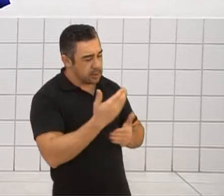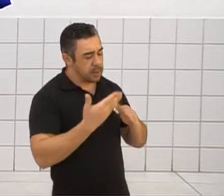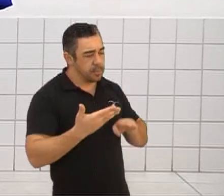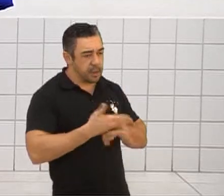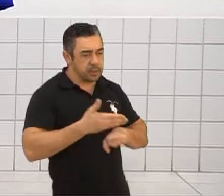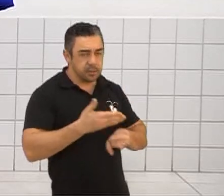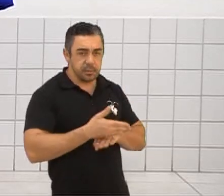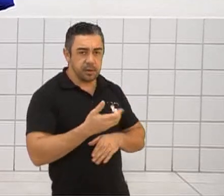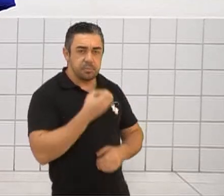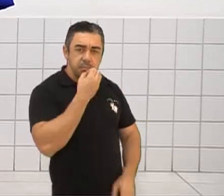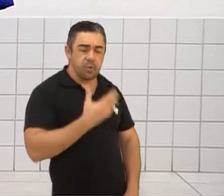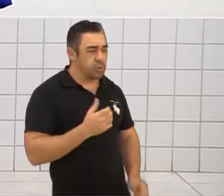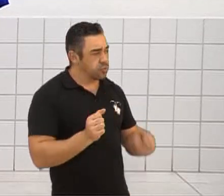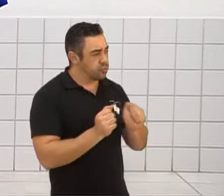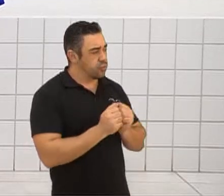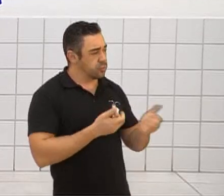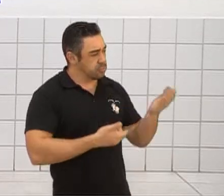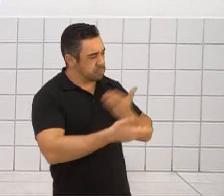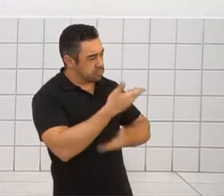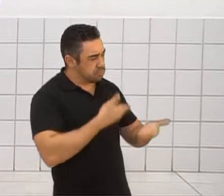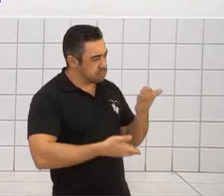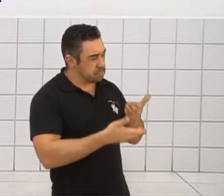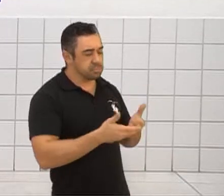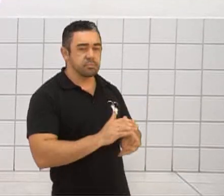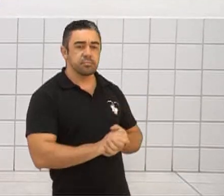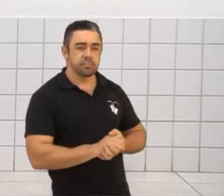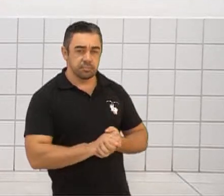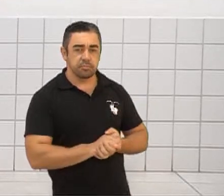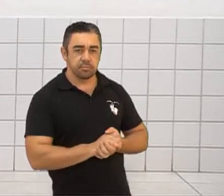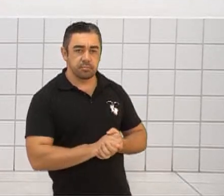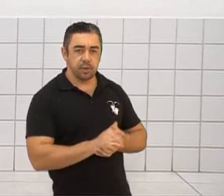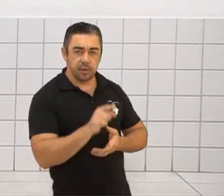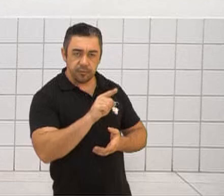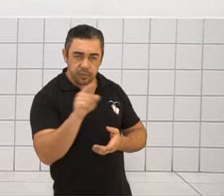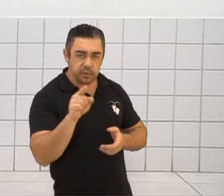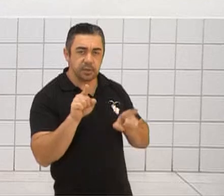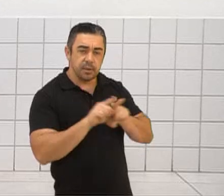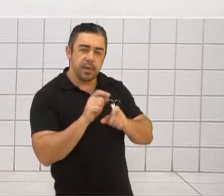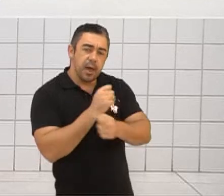né, esse privilégio de poder estar contigo, né, nessa aula. E tá ligado também a